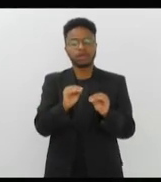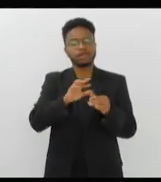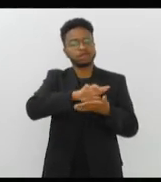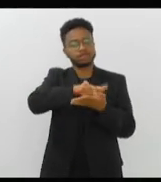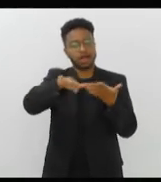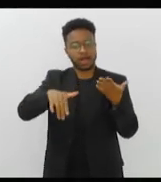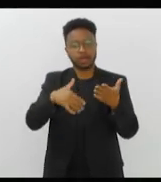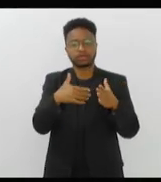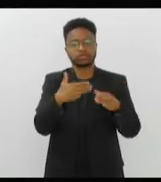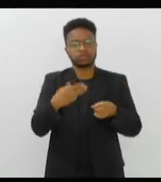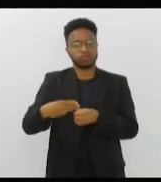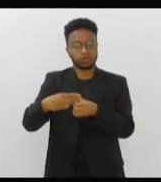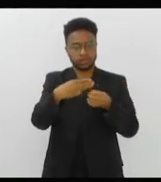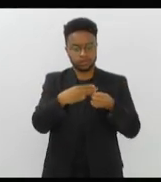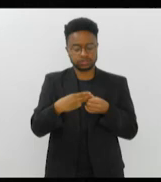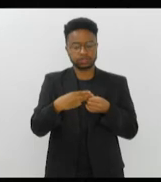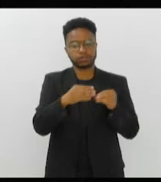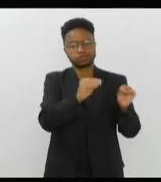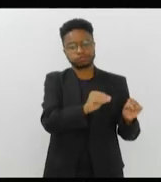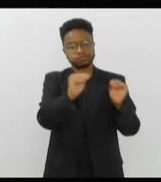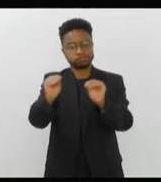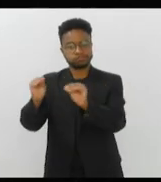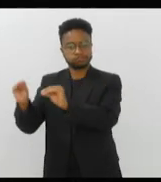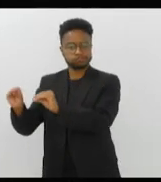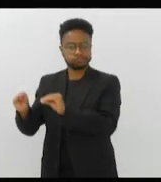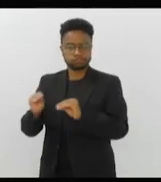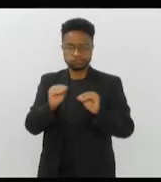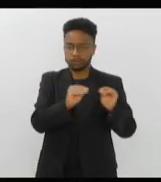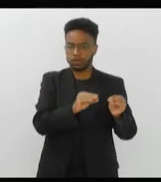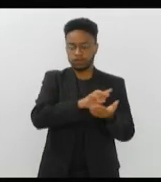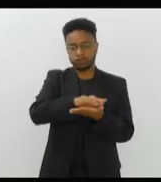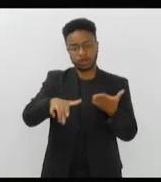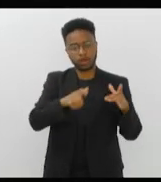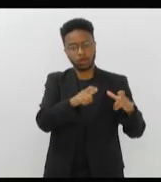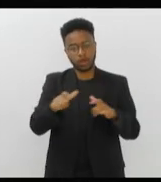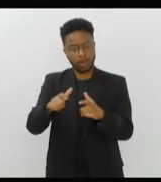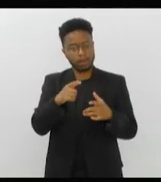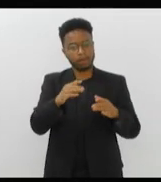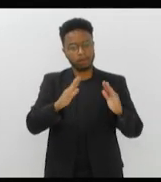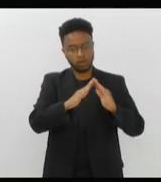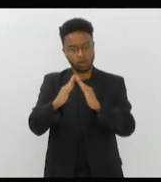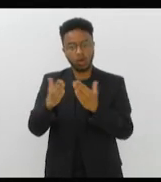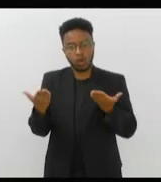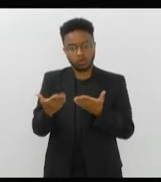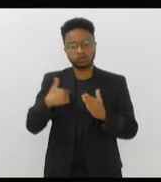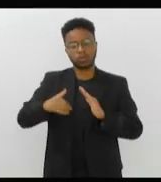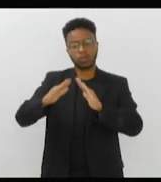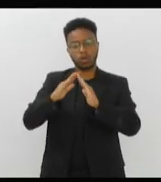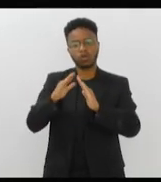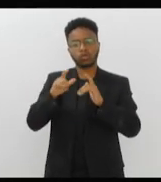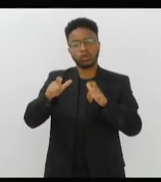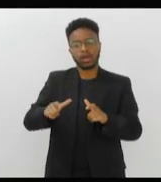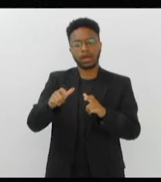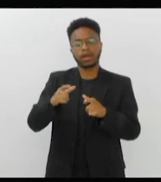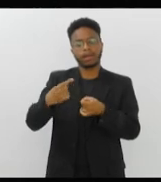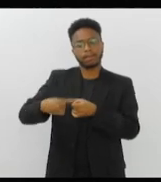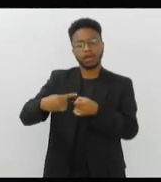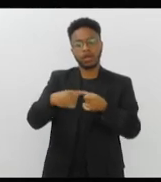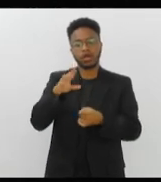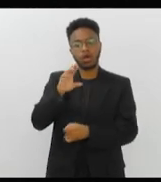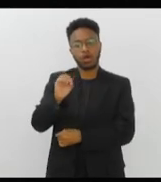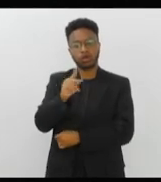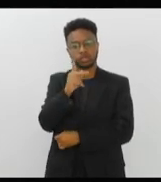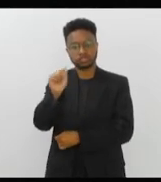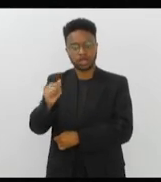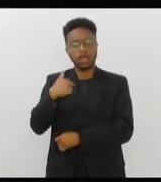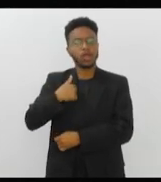Nilópolis, Meier, Teresópolis, Niterói, Botafogo, Ilha do Governador, e hoje no bairro do Rocha. Tive uma infância pobre, questionei por que não tinha